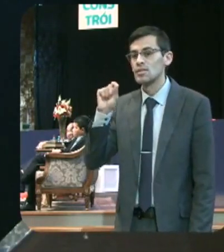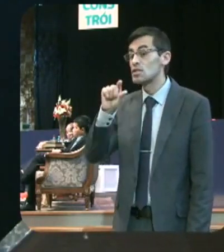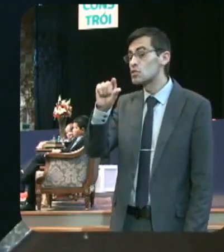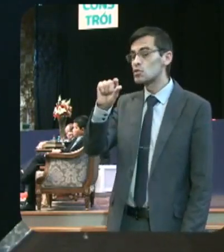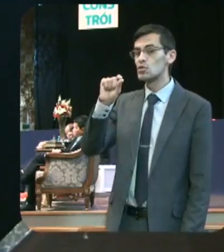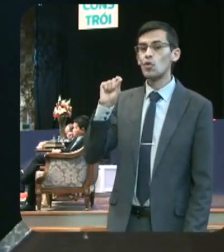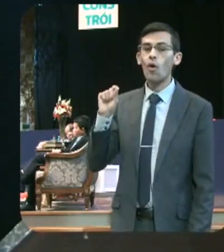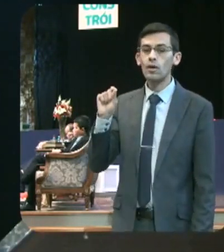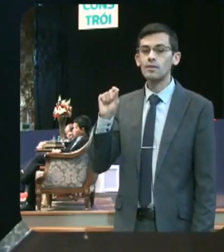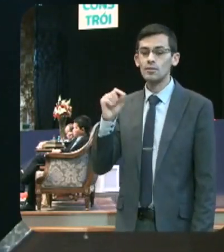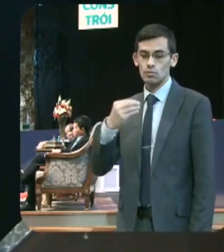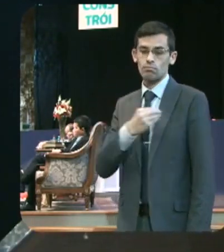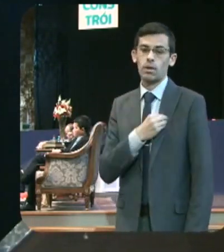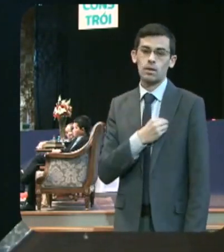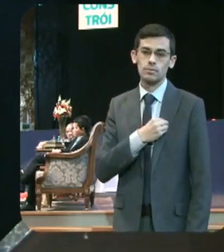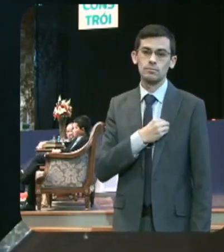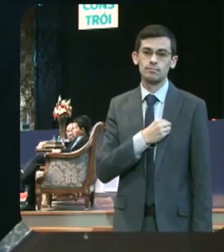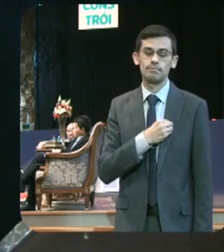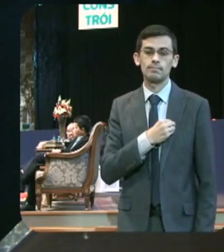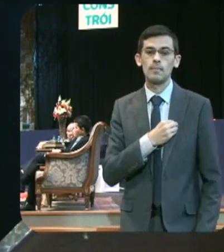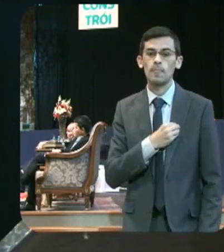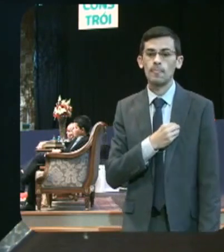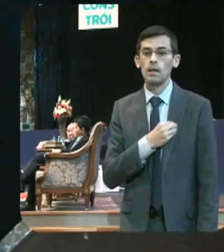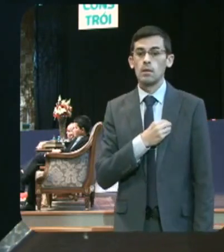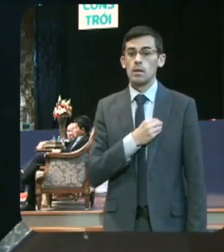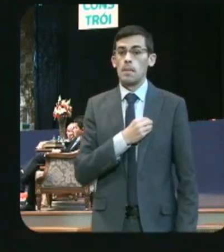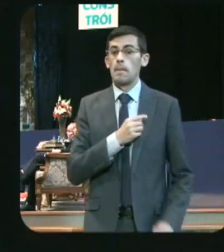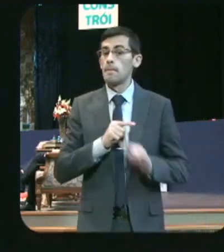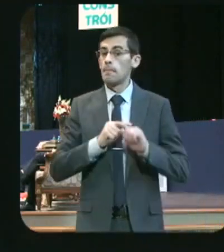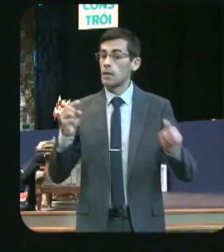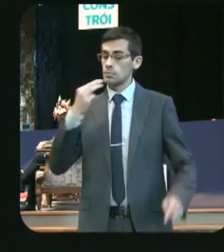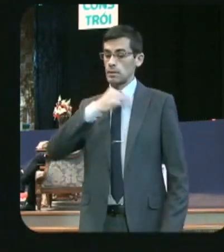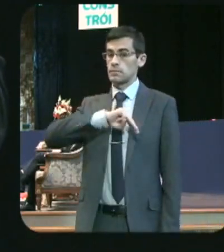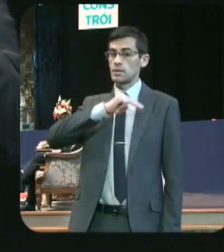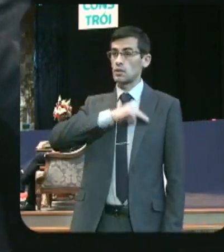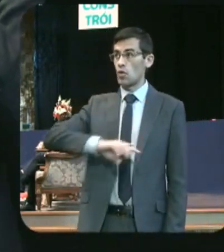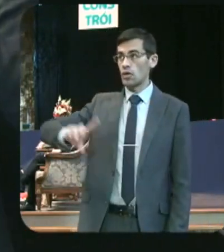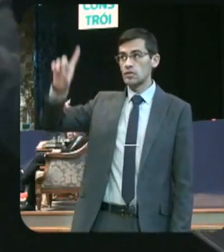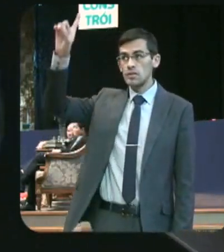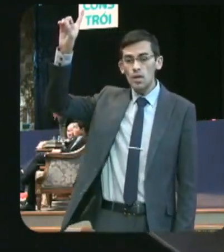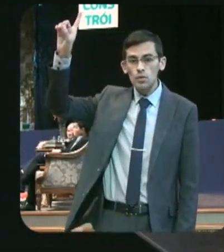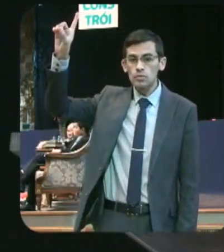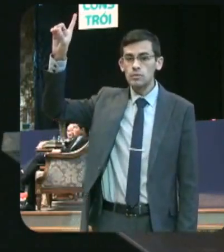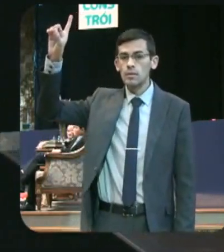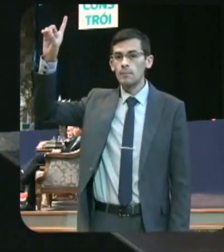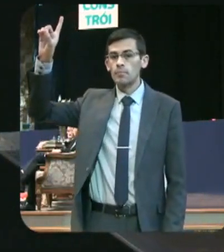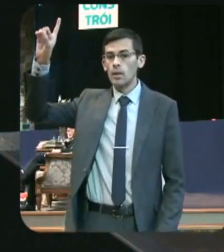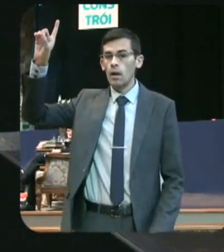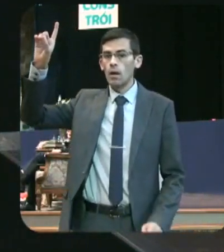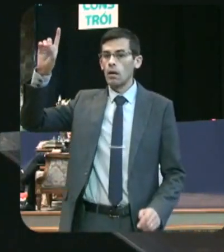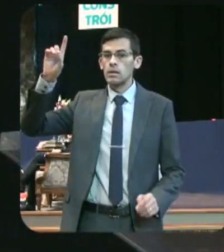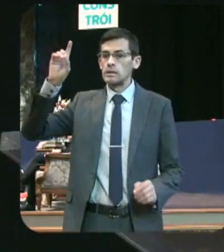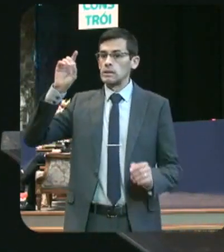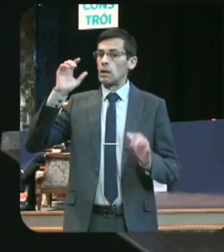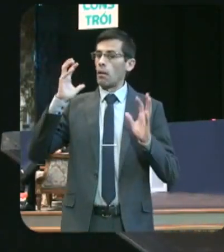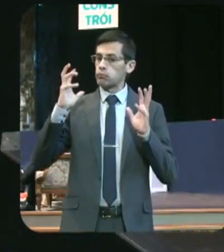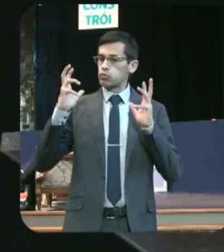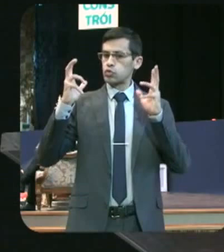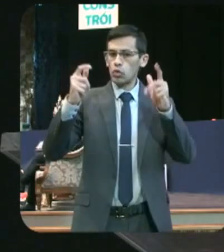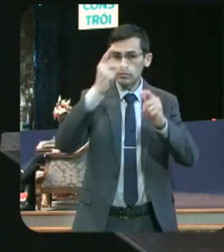intencionalmente pelo pecado. Pela misericórdia de Deus, senão a raça humana teria acabado naquela